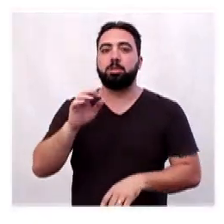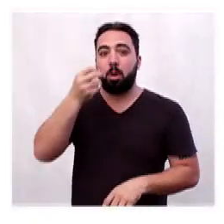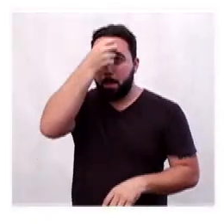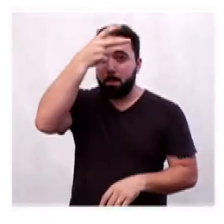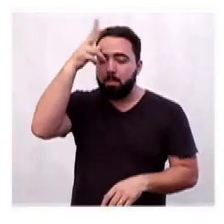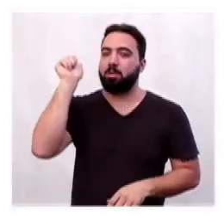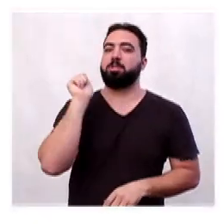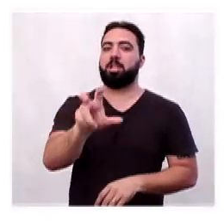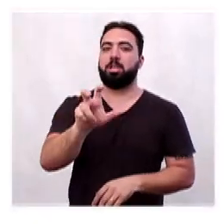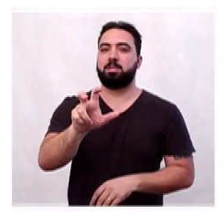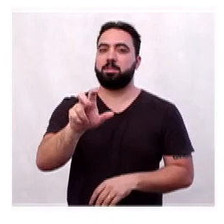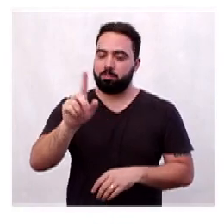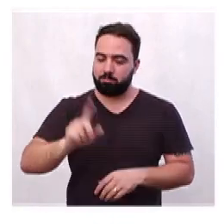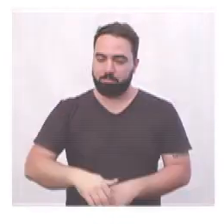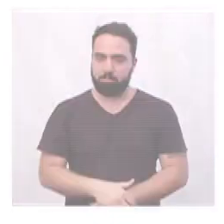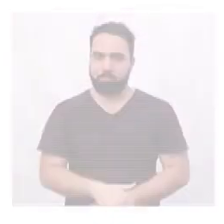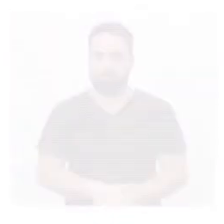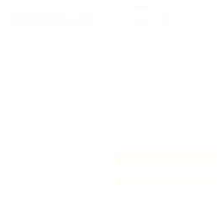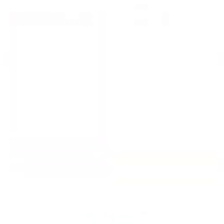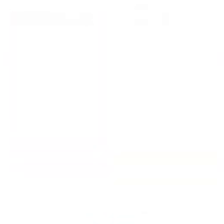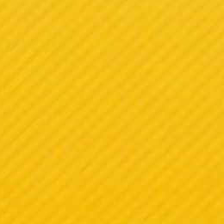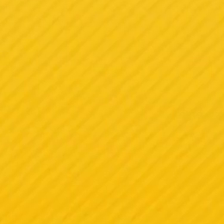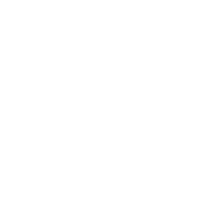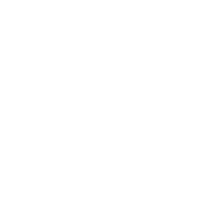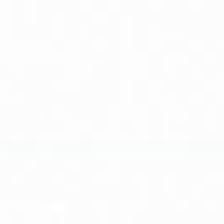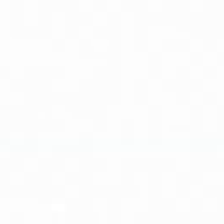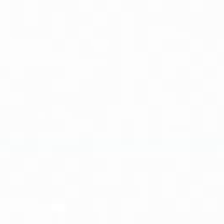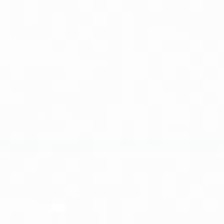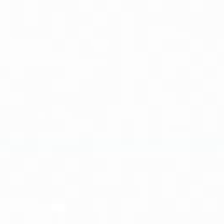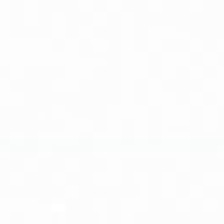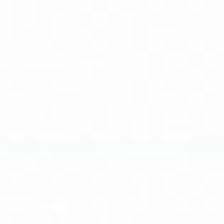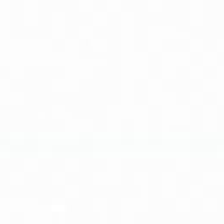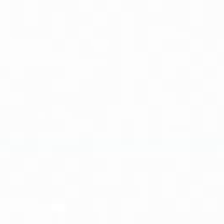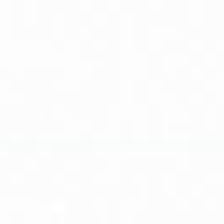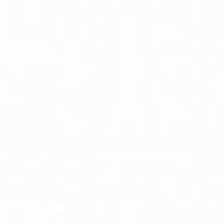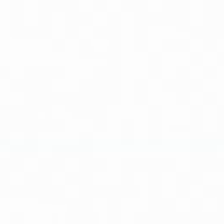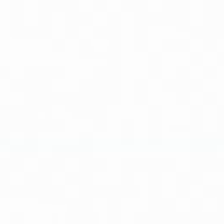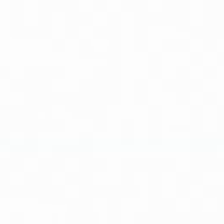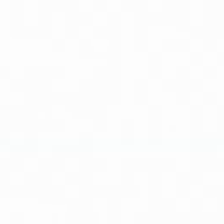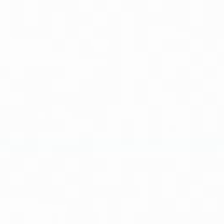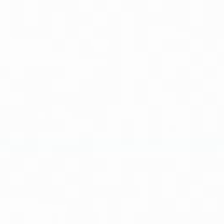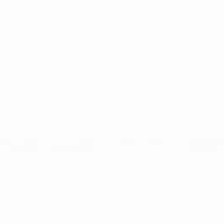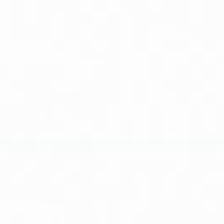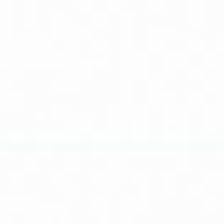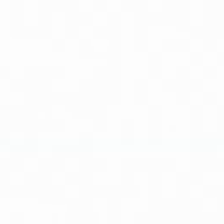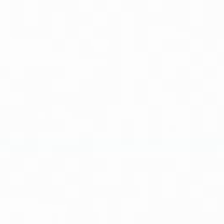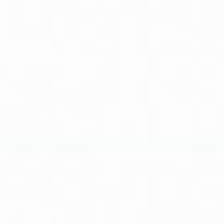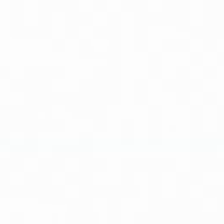Burnier 15, prefeito.